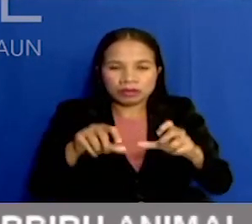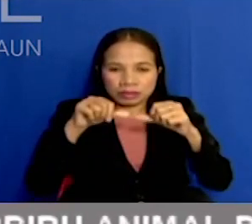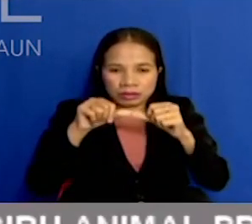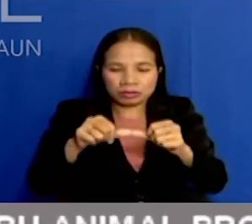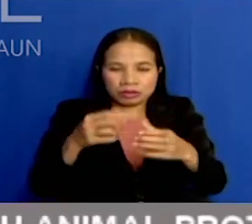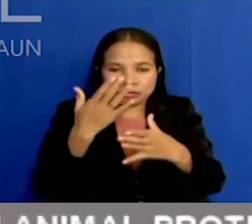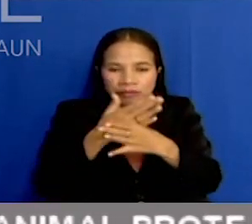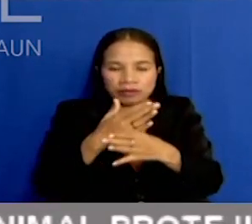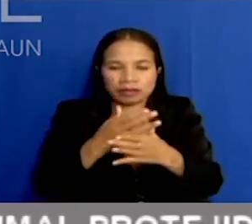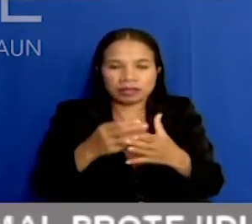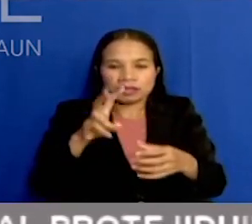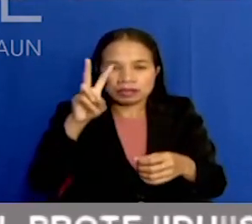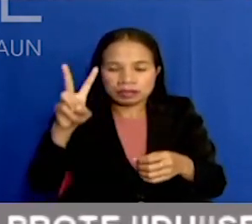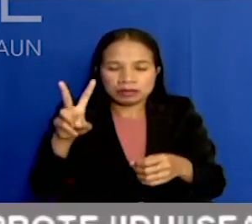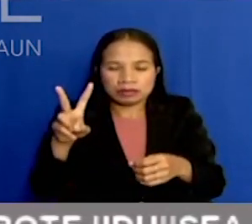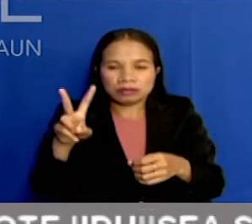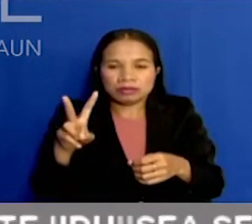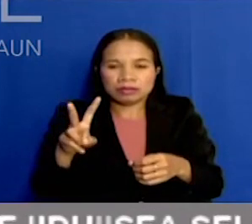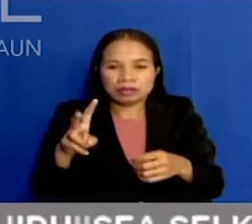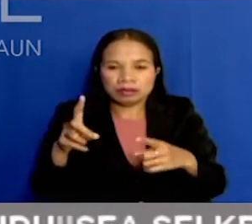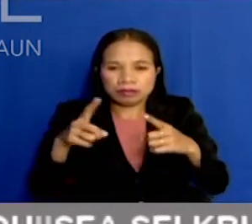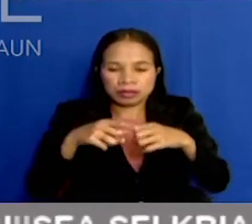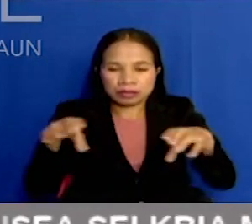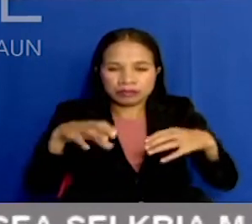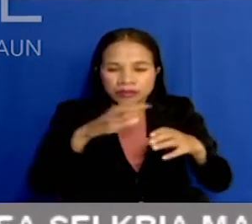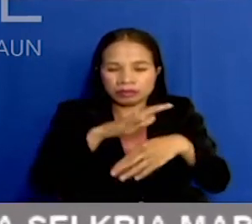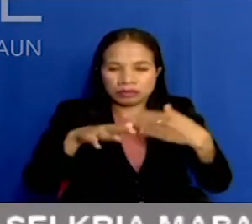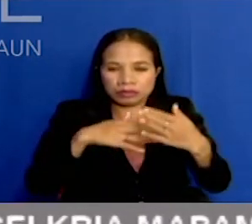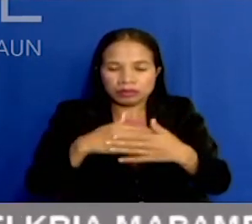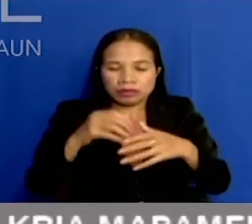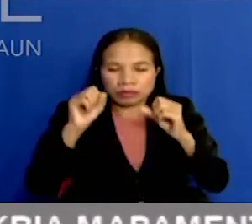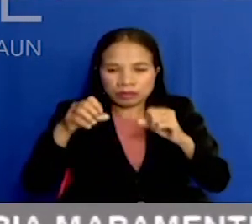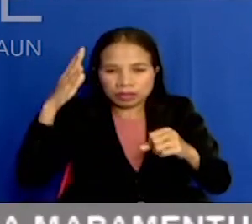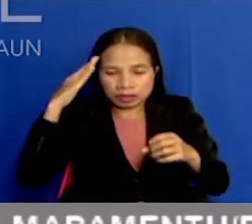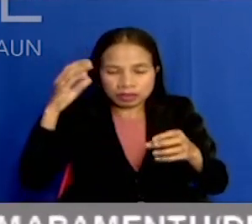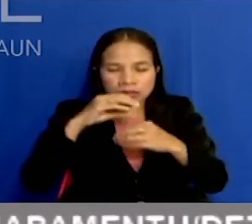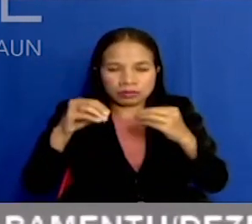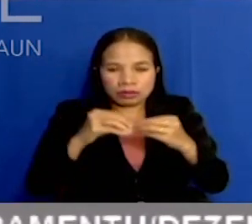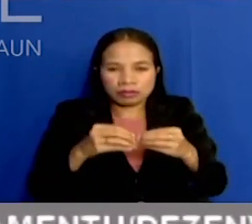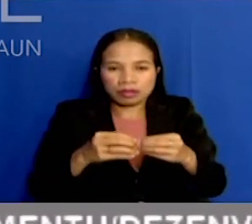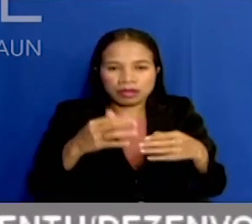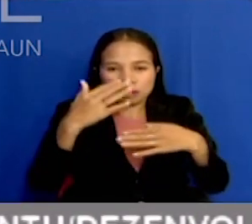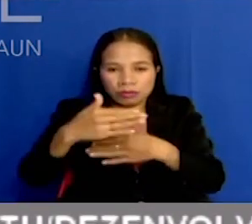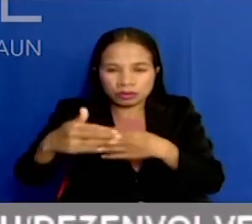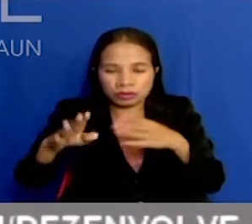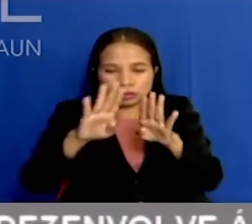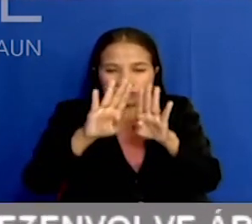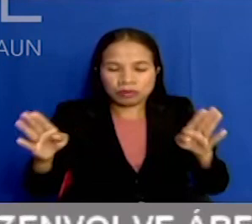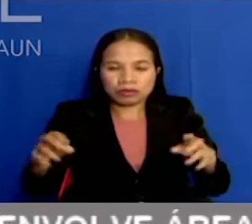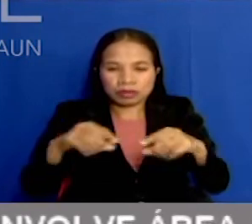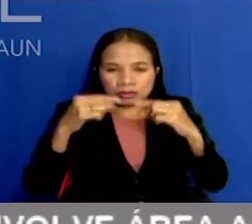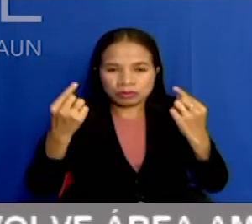a dizimina segundo diretiva, né? Ba instituição roto. Rodi Belha Tene cona ba processo reativa